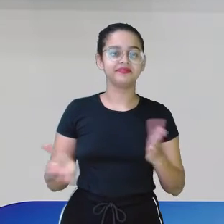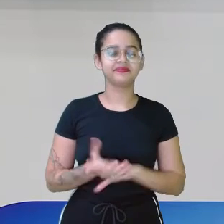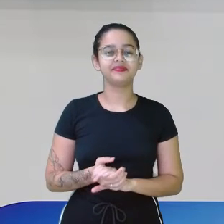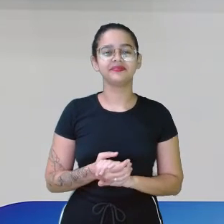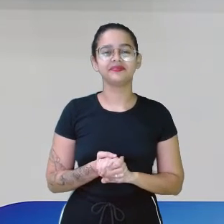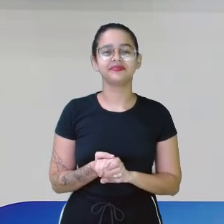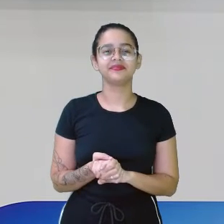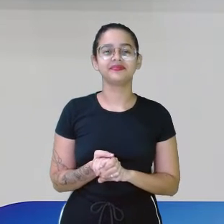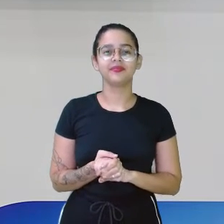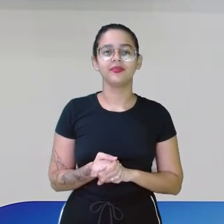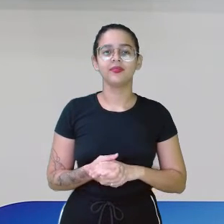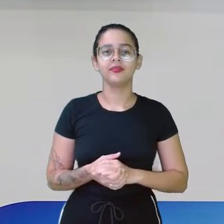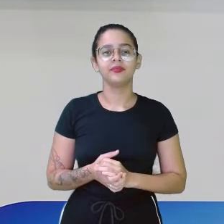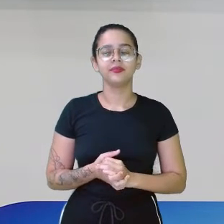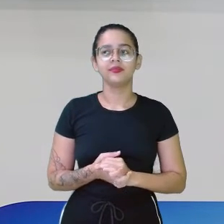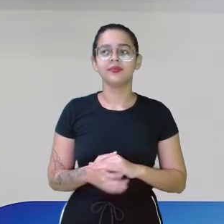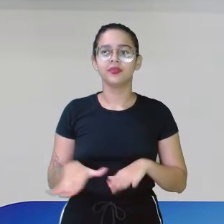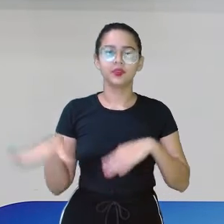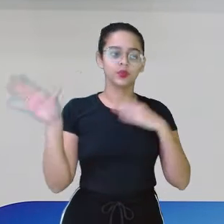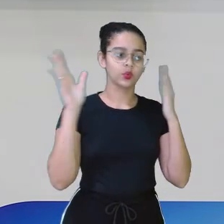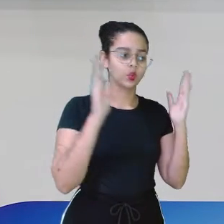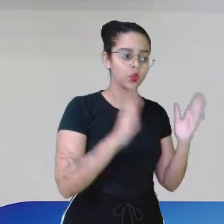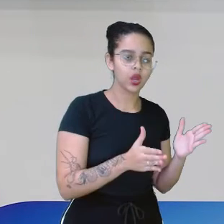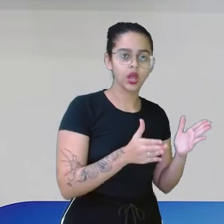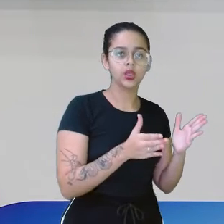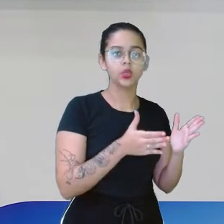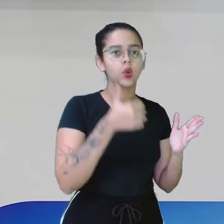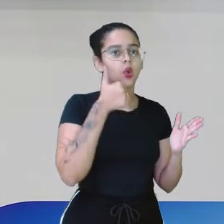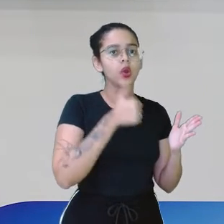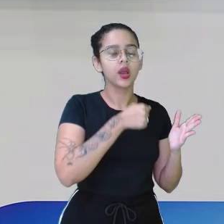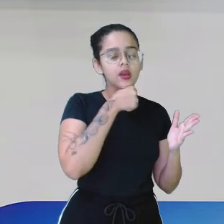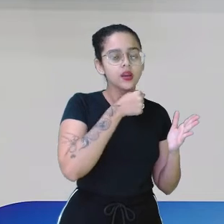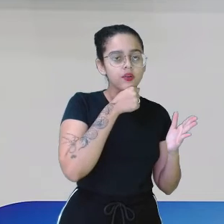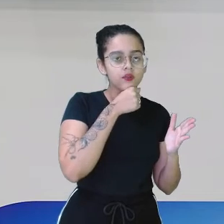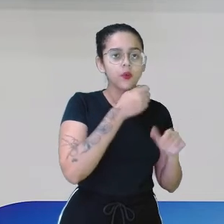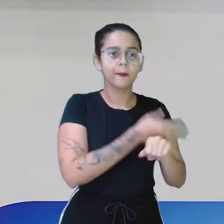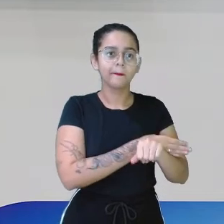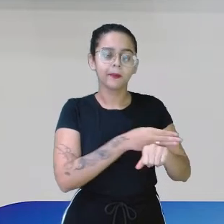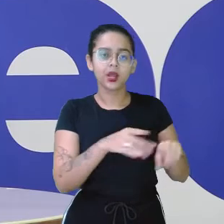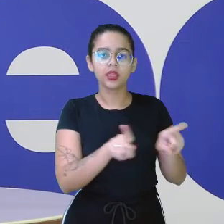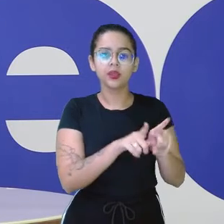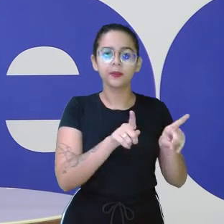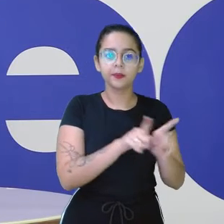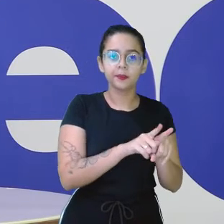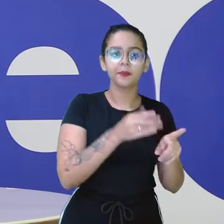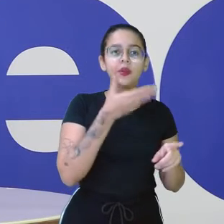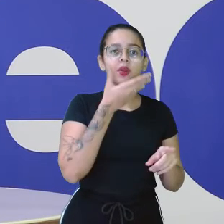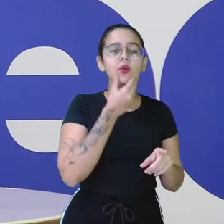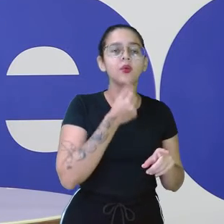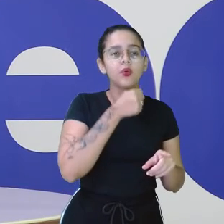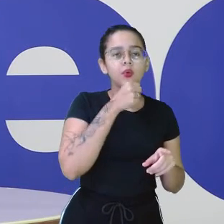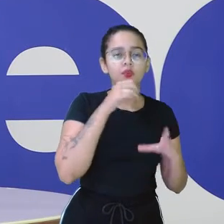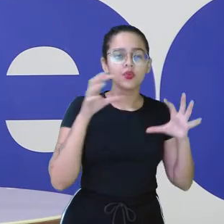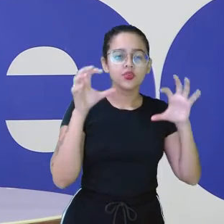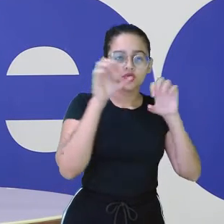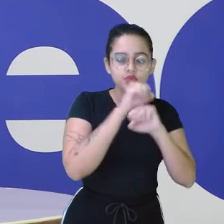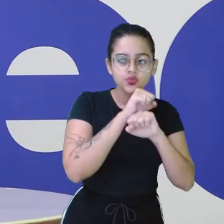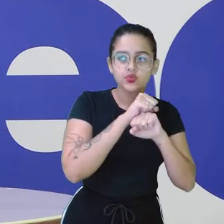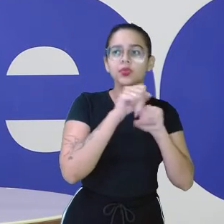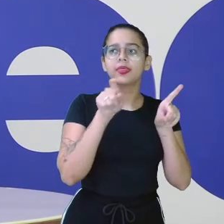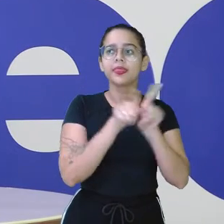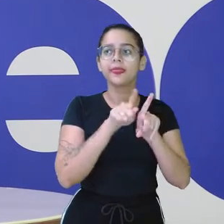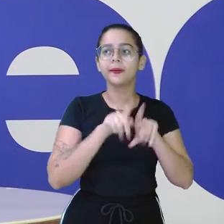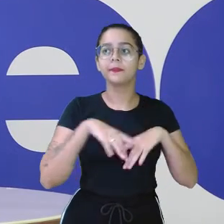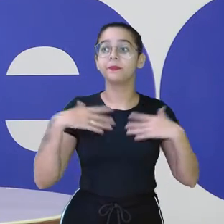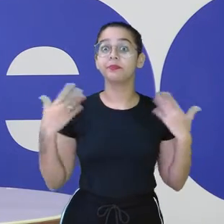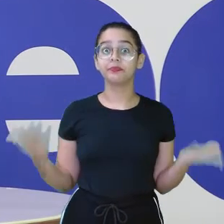aí, do outro lado, a avó branquinha também. Isso, e o avô mais escuro. Mais também. escuro,